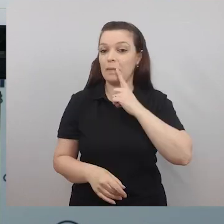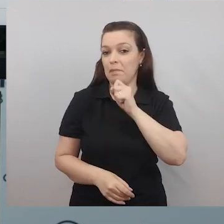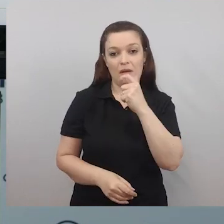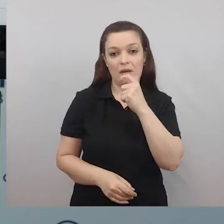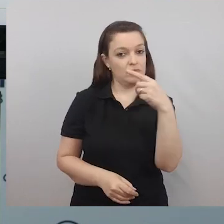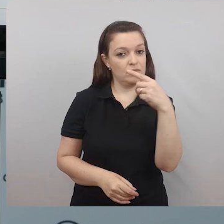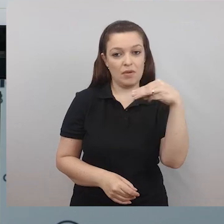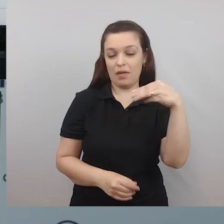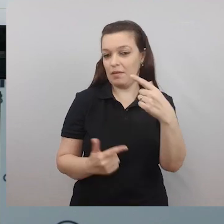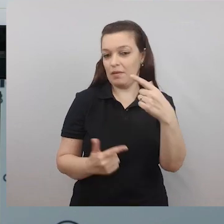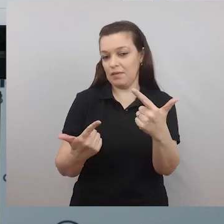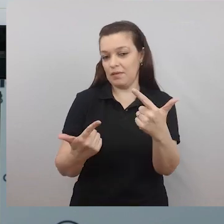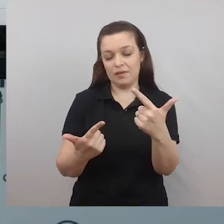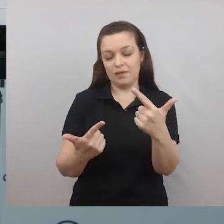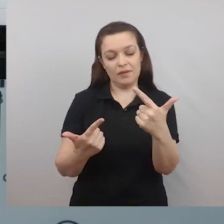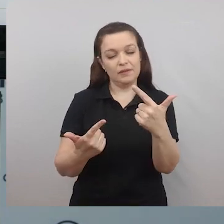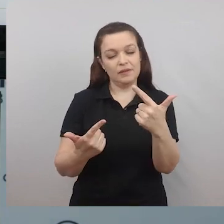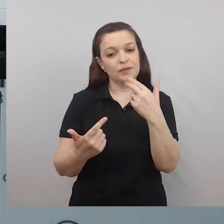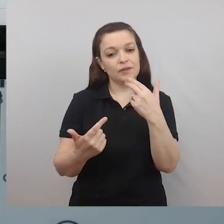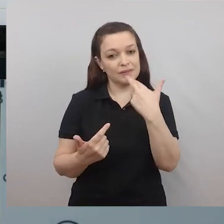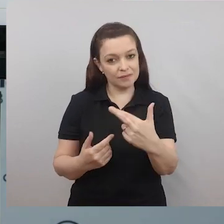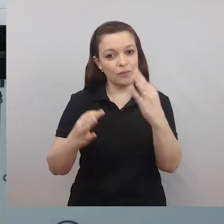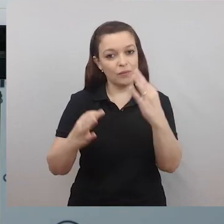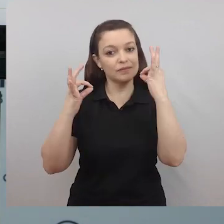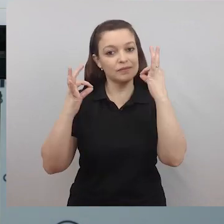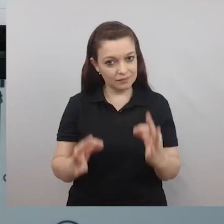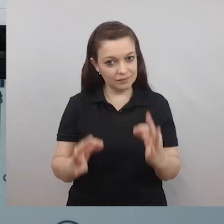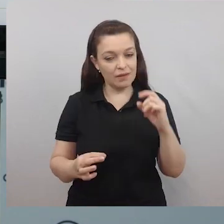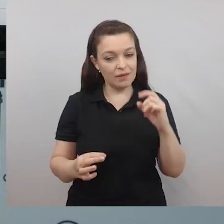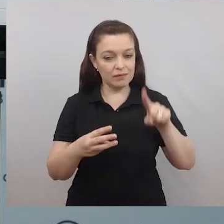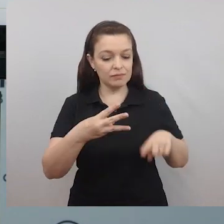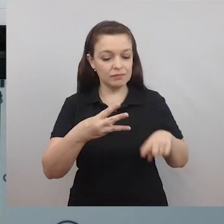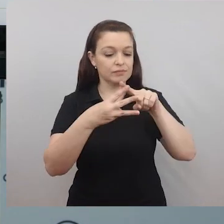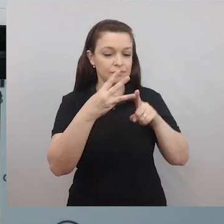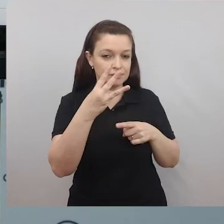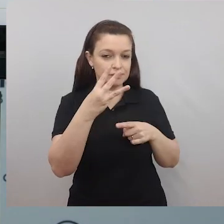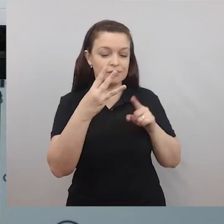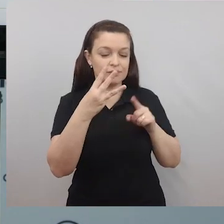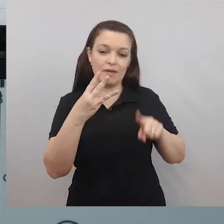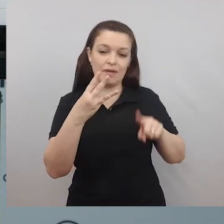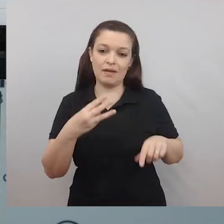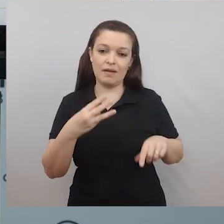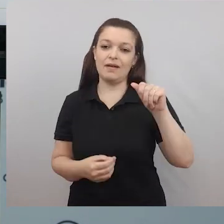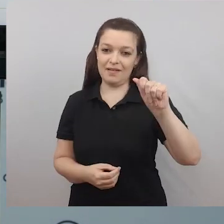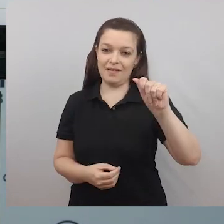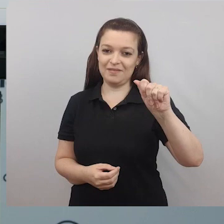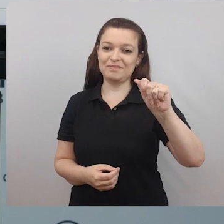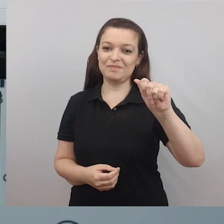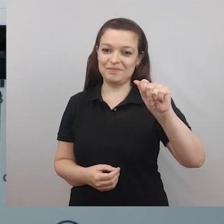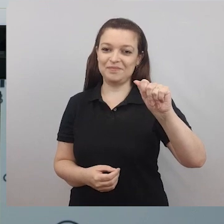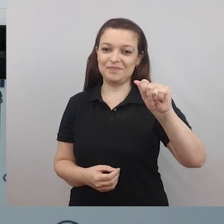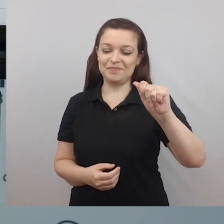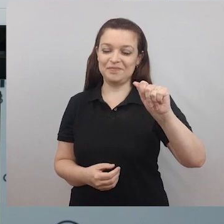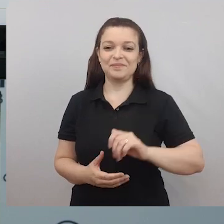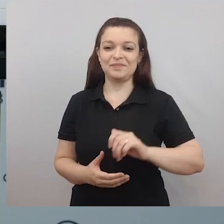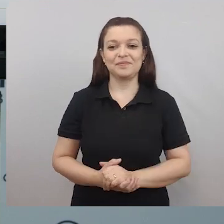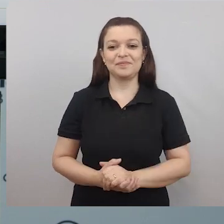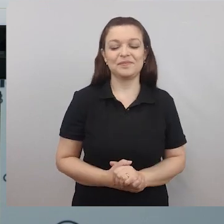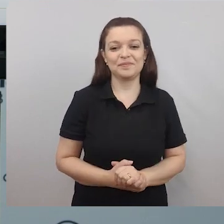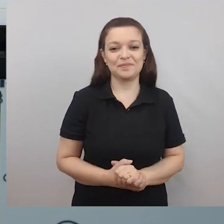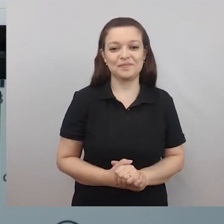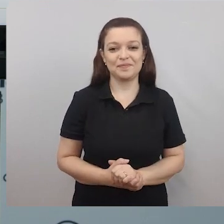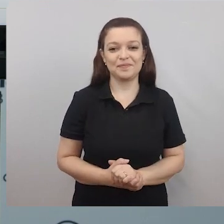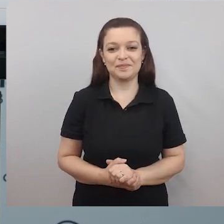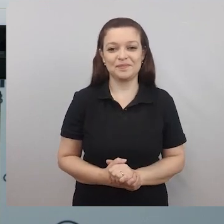não aparece. Então, a letra que aparece nas três palavras é a letra A.